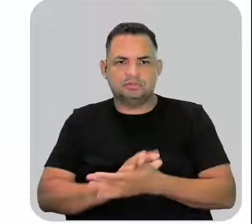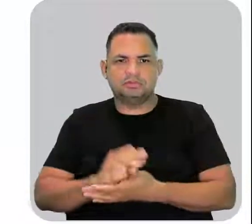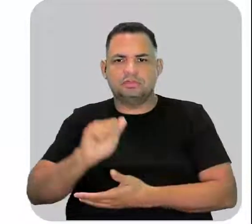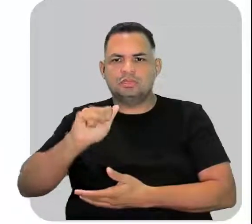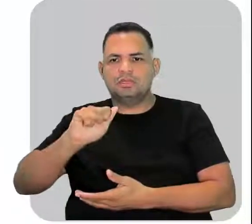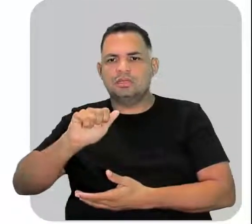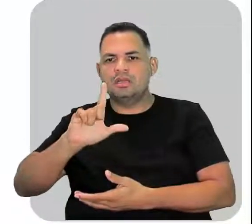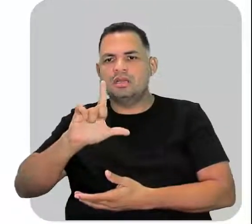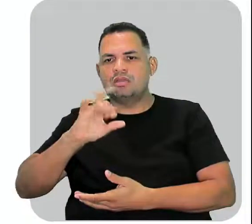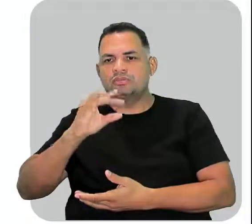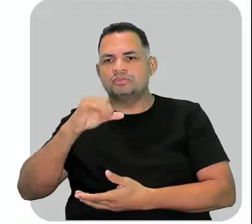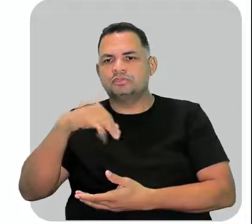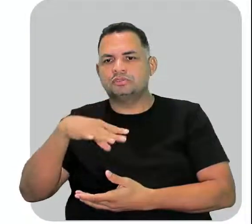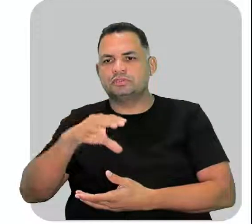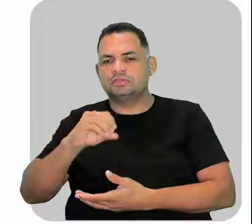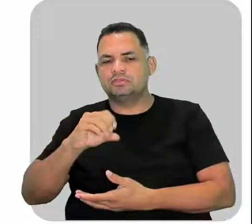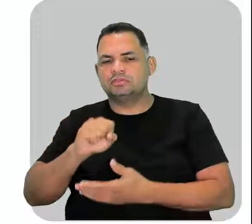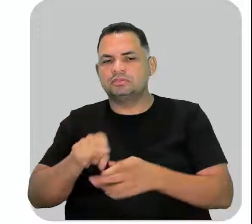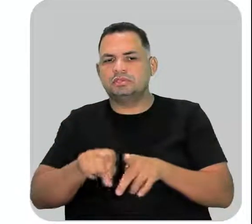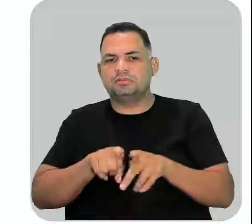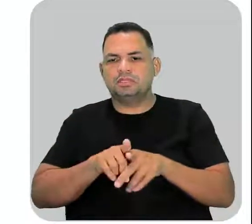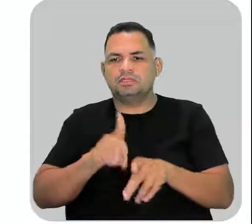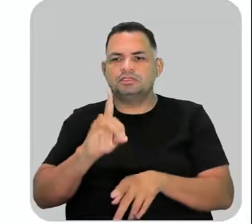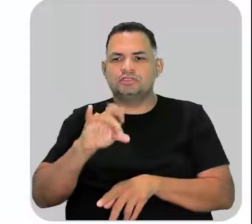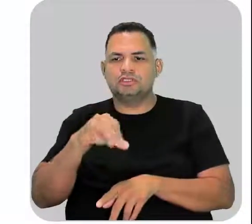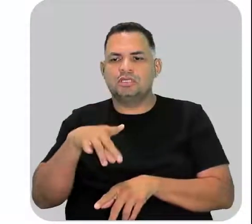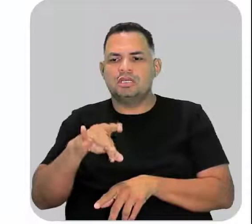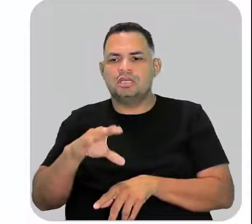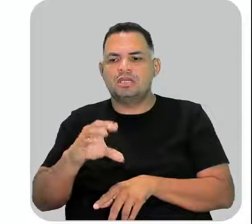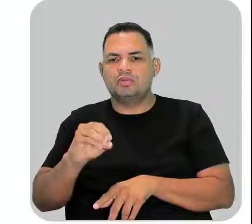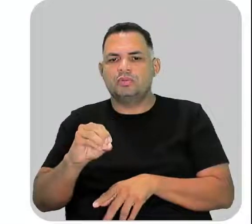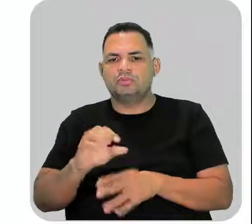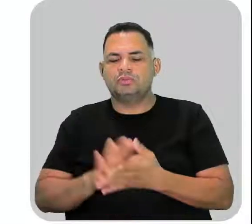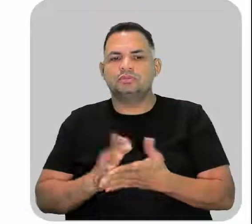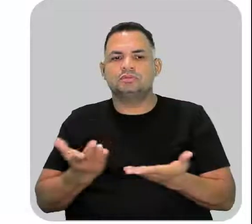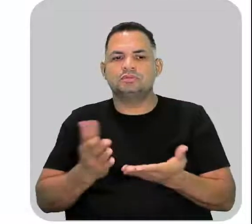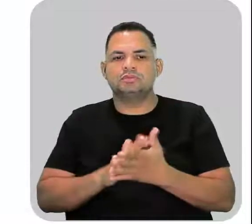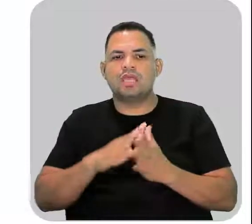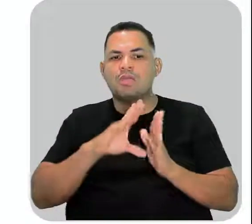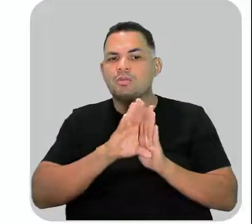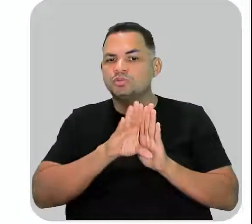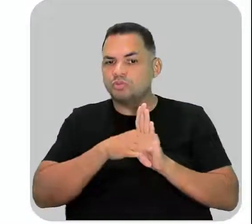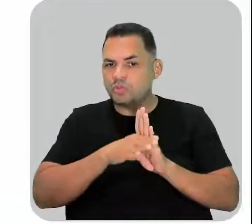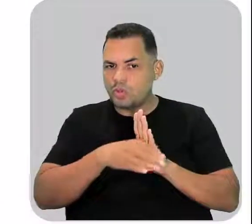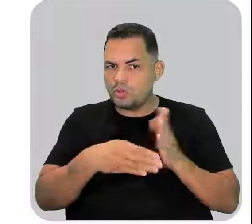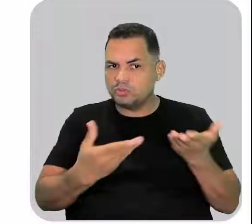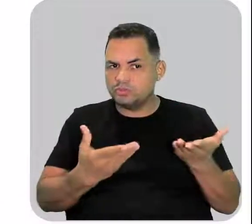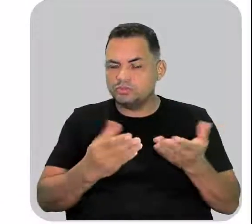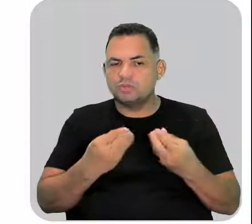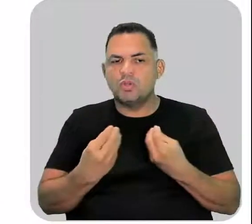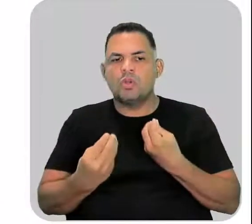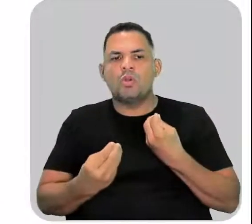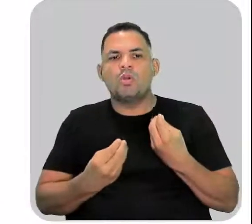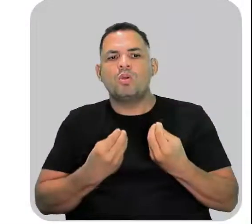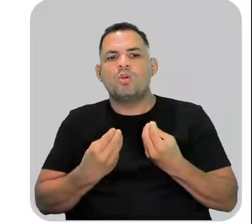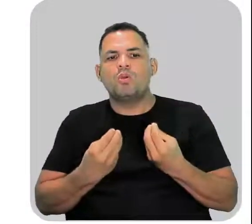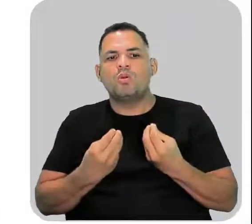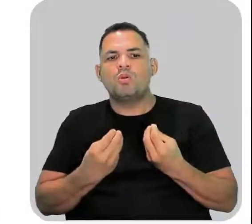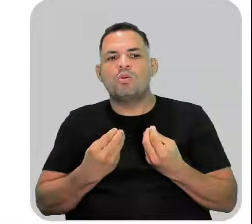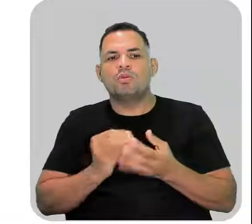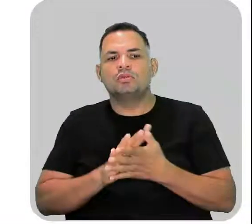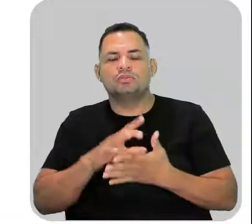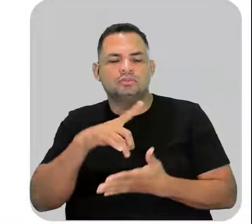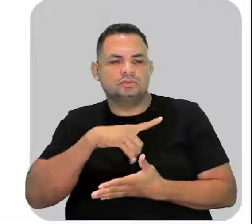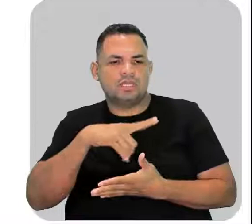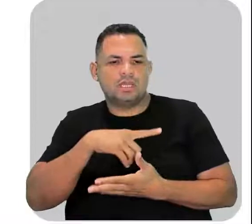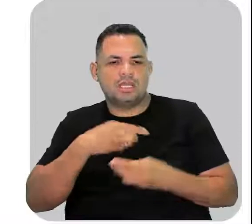alcinos e os dienos. Alcino, nós temos a definição, né? Que quando ele tem a presença de